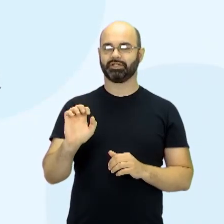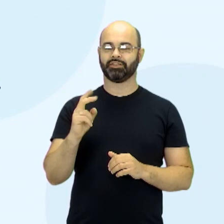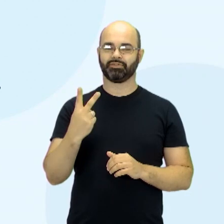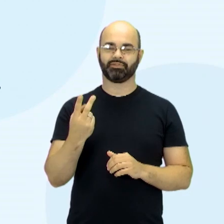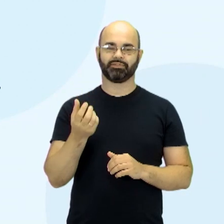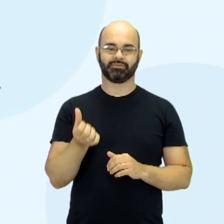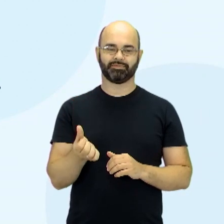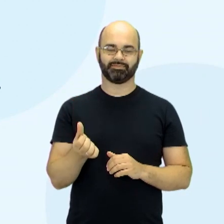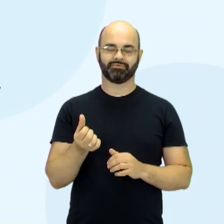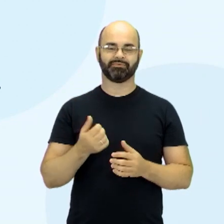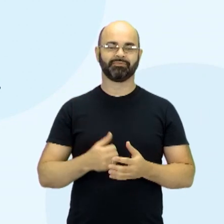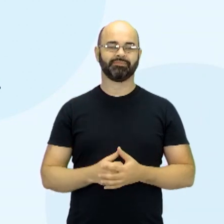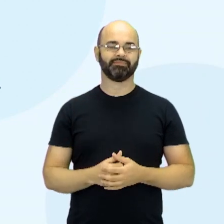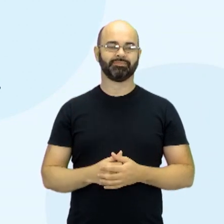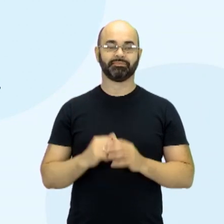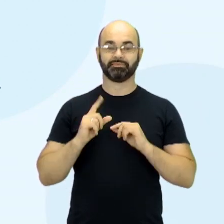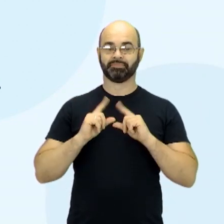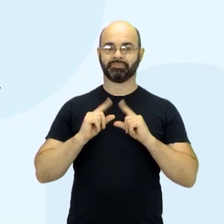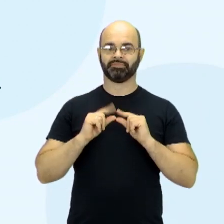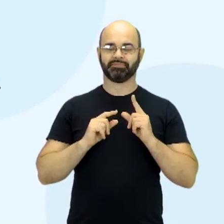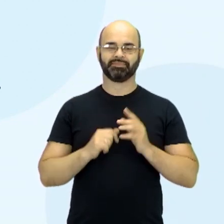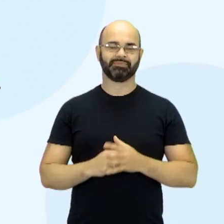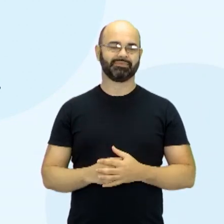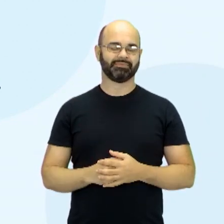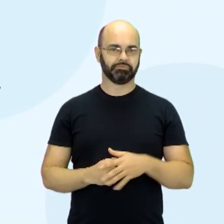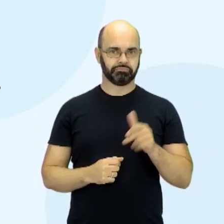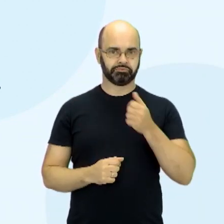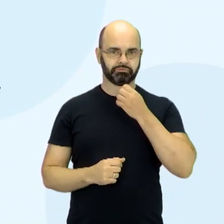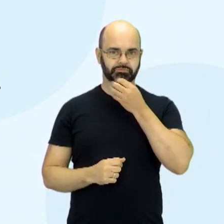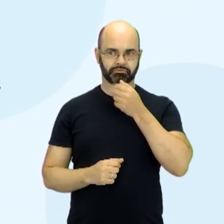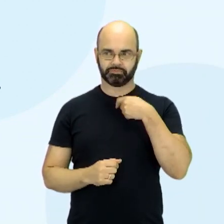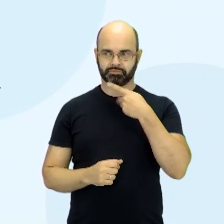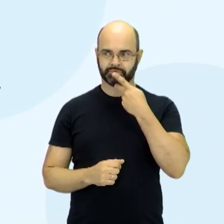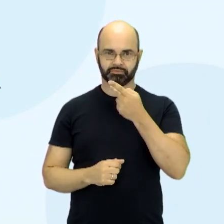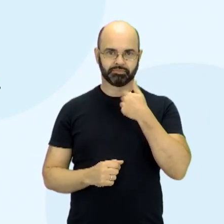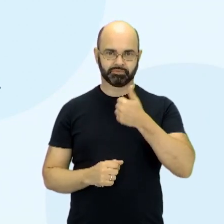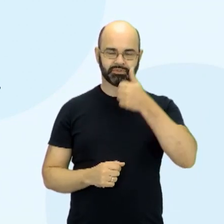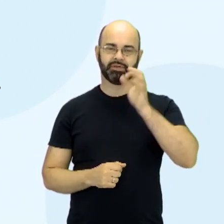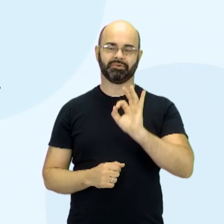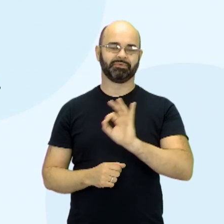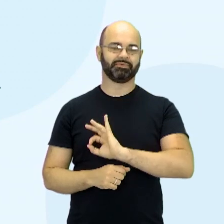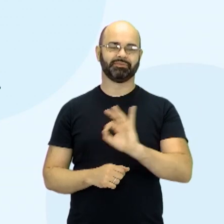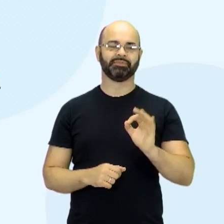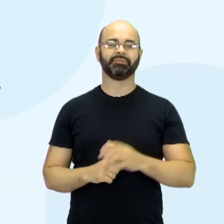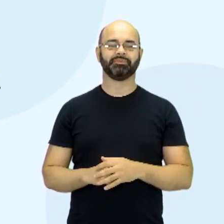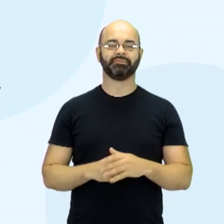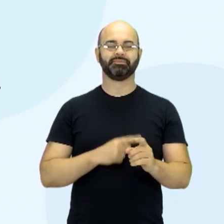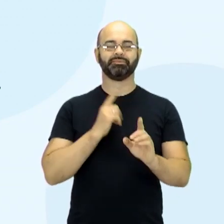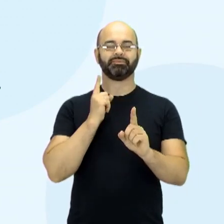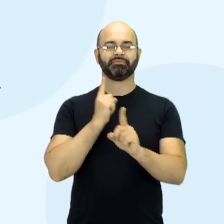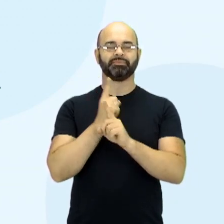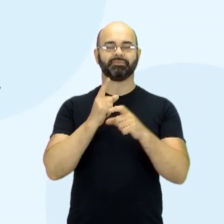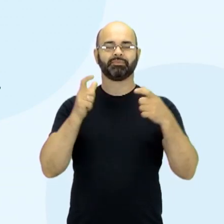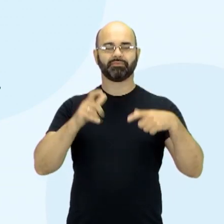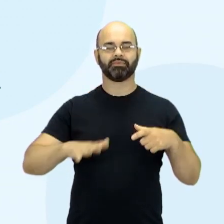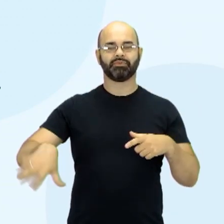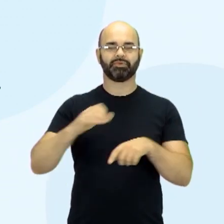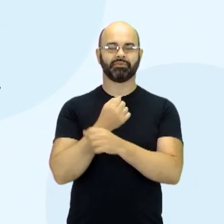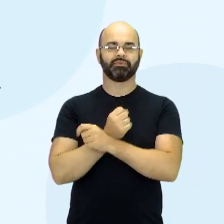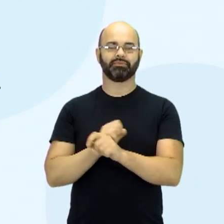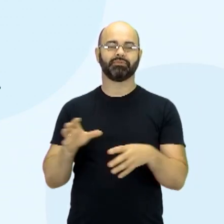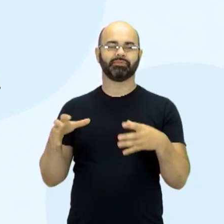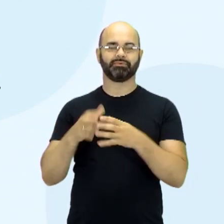EF07GE 26 asterisco. Tá pipocando ou tá bom assim? Não, tá jóia, Agora tá ficou bom, né? perfeito. Identificar territórios quilombolas,